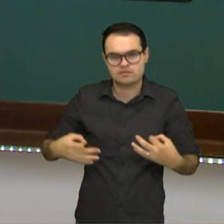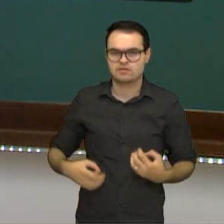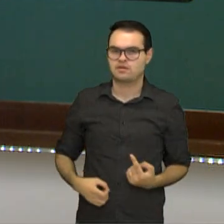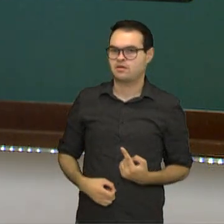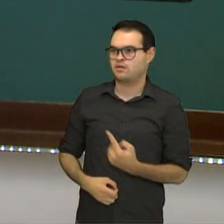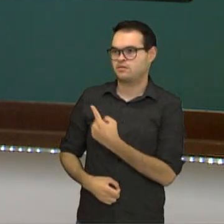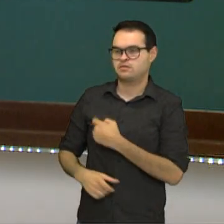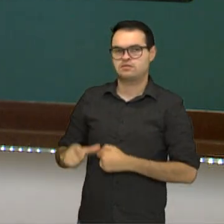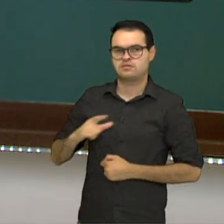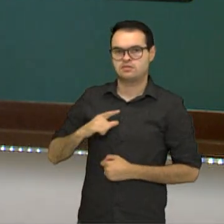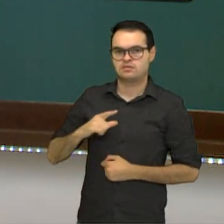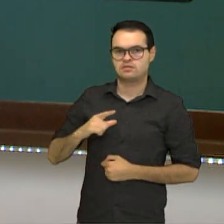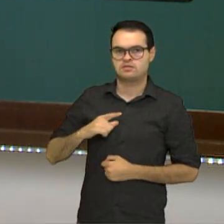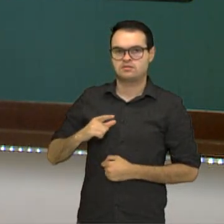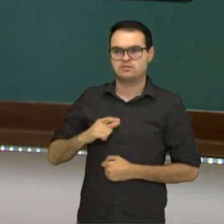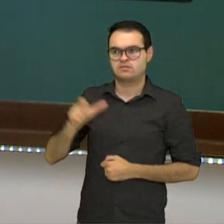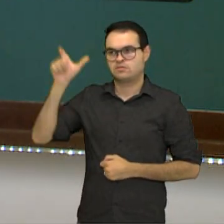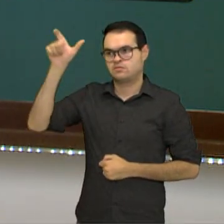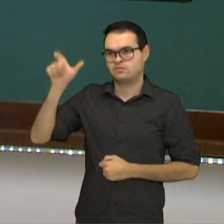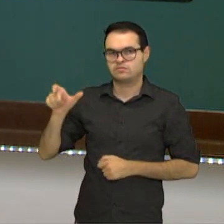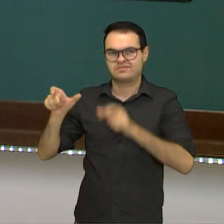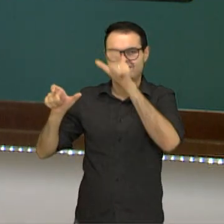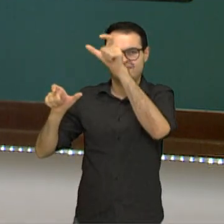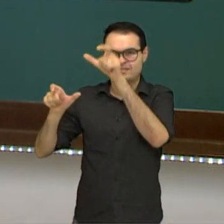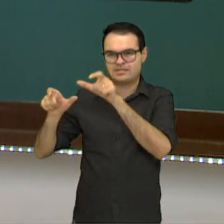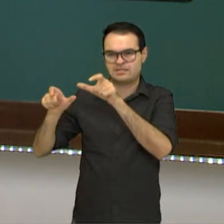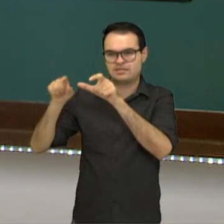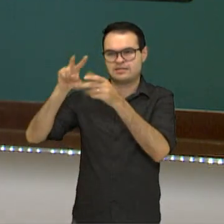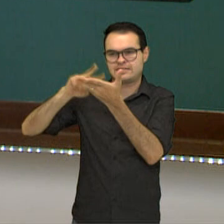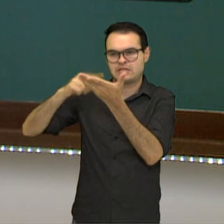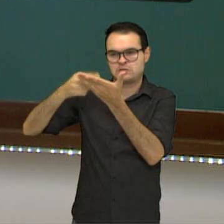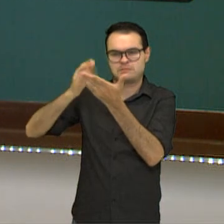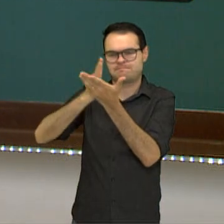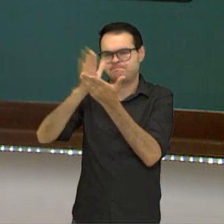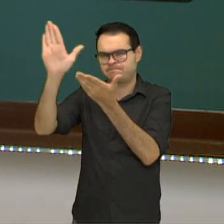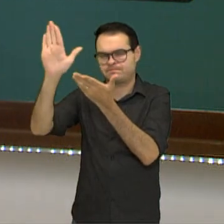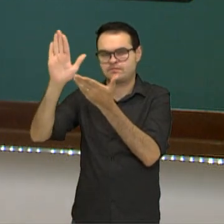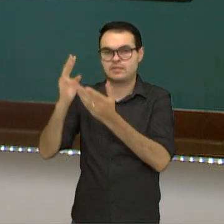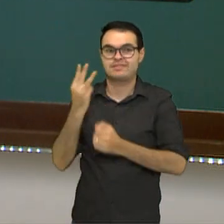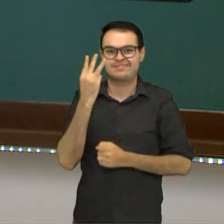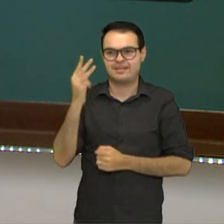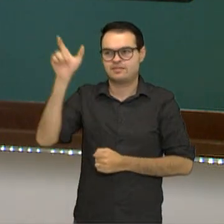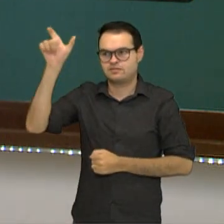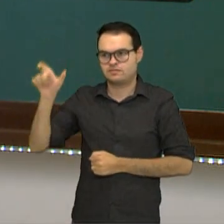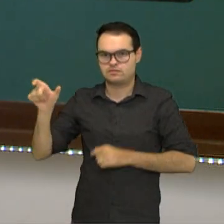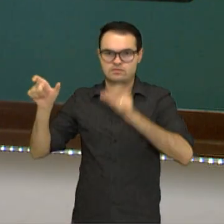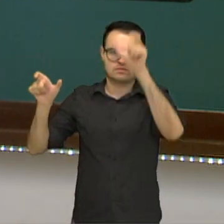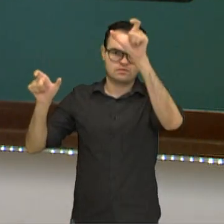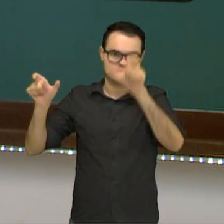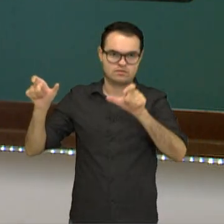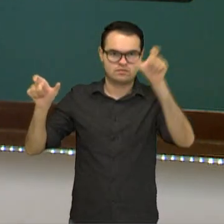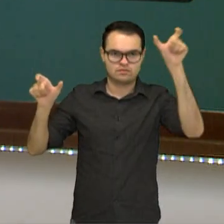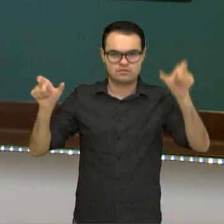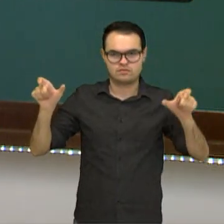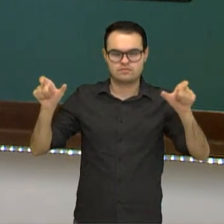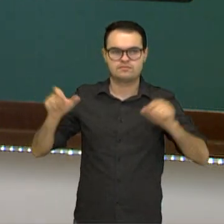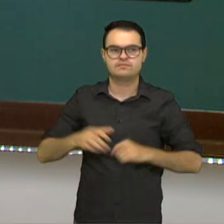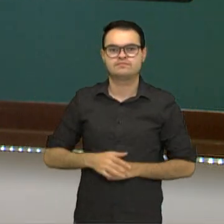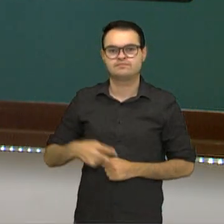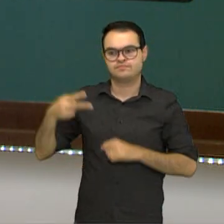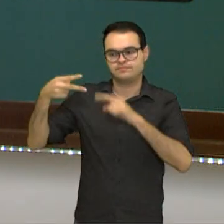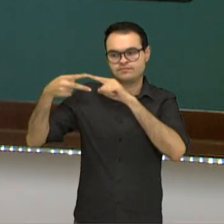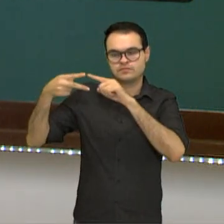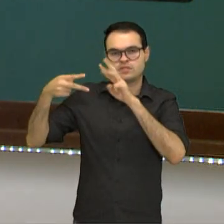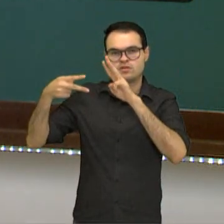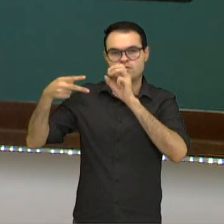aqui, desconsidere um pouco a tradução e vamos considerar apenas 3 colunas, tá bom? Os verbos work e os verbos